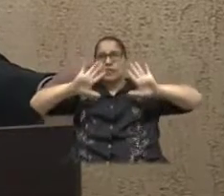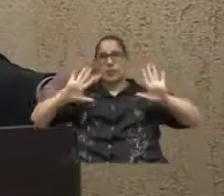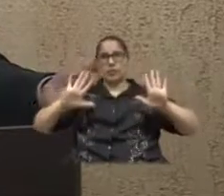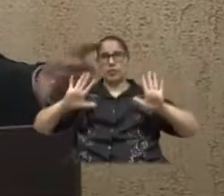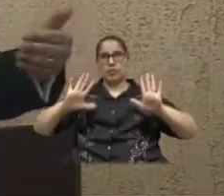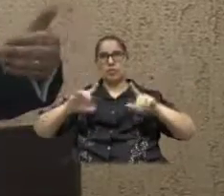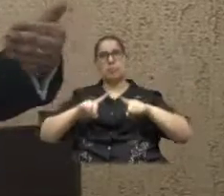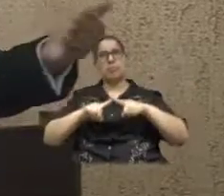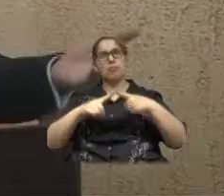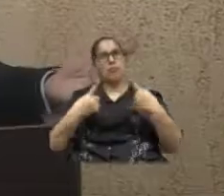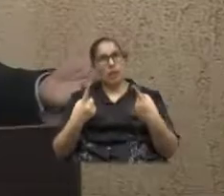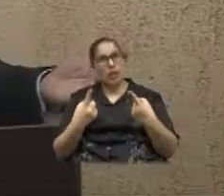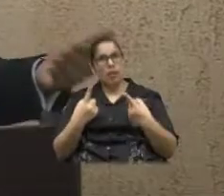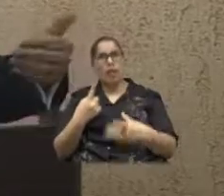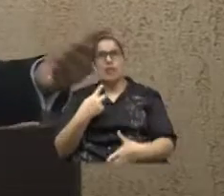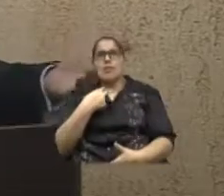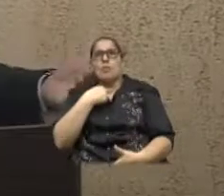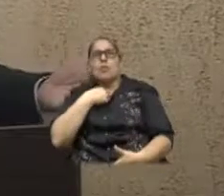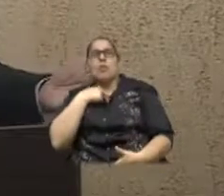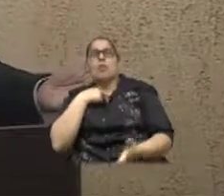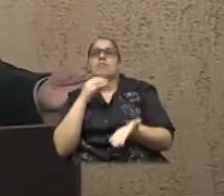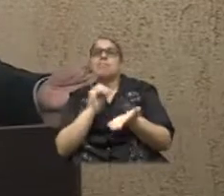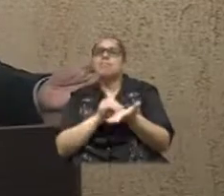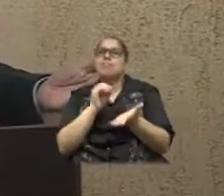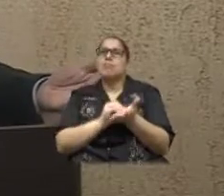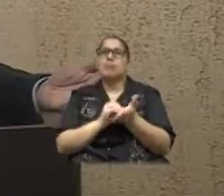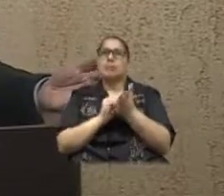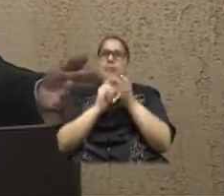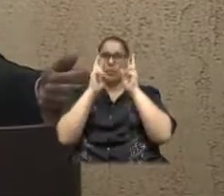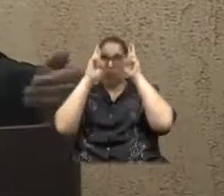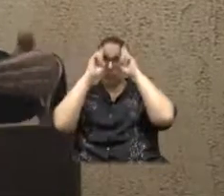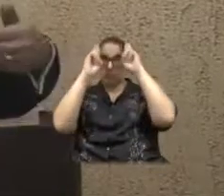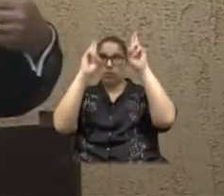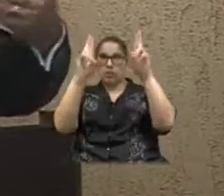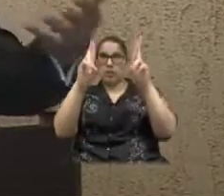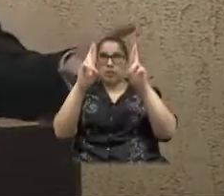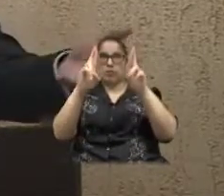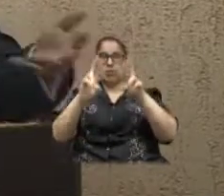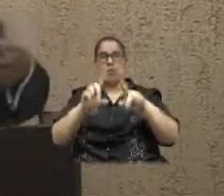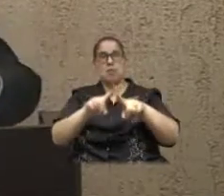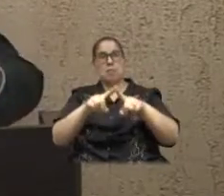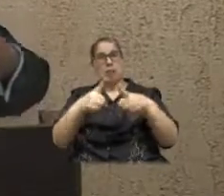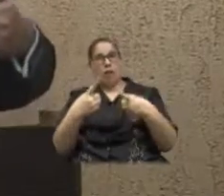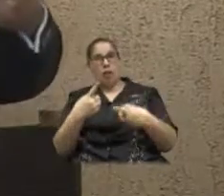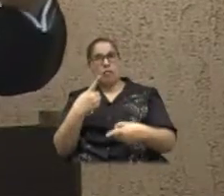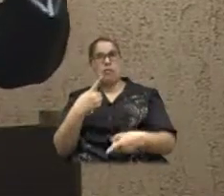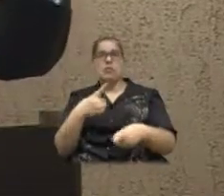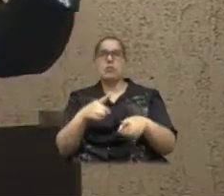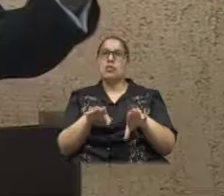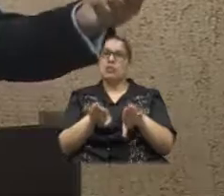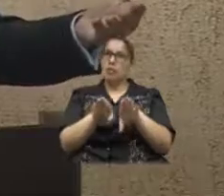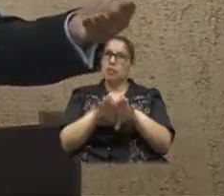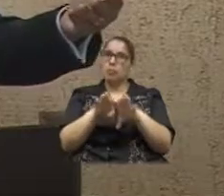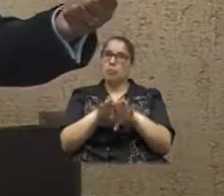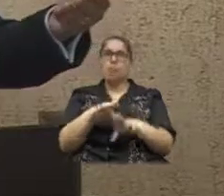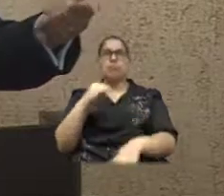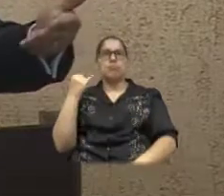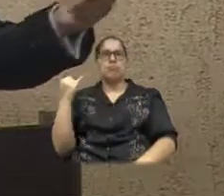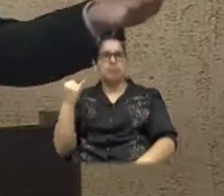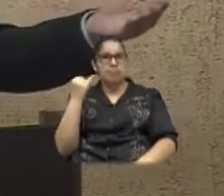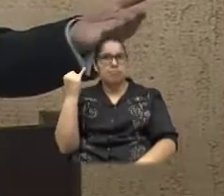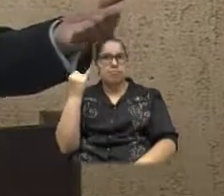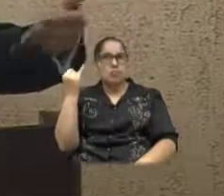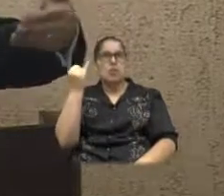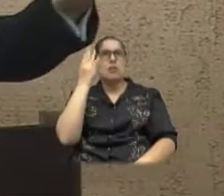quiser, mas após uma certa idade, quando ele decidir, se ele quiser ser homossexual, ele pode ser, se a